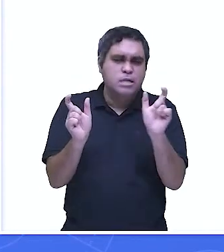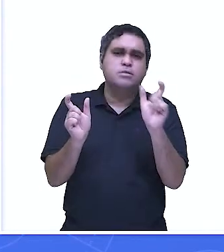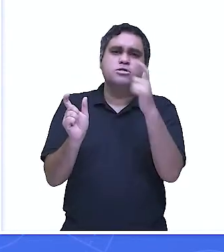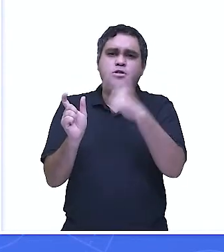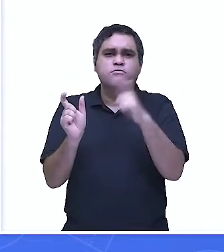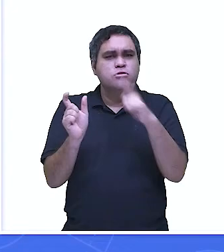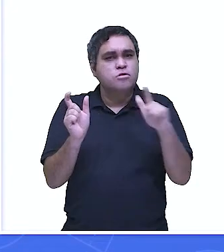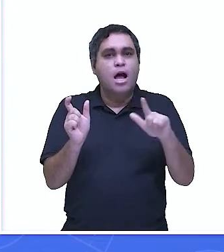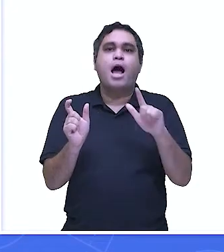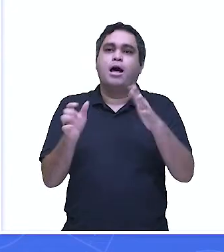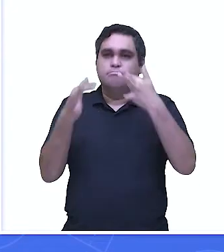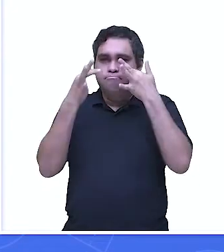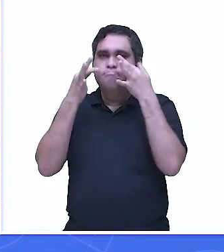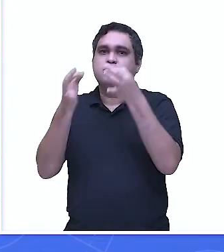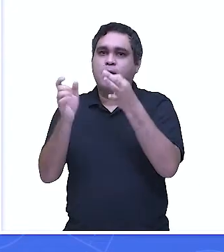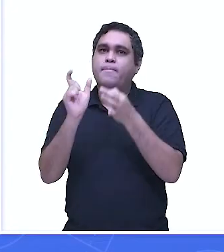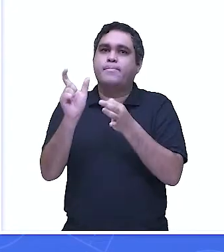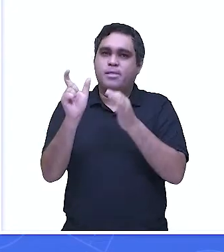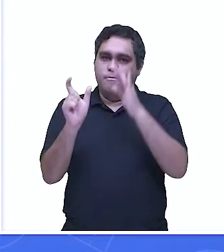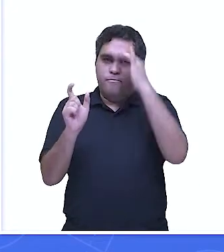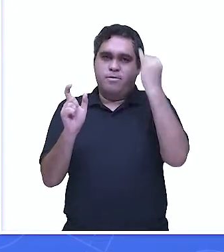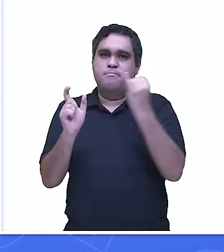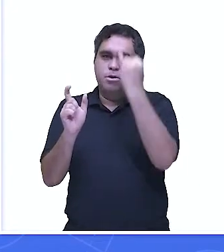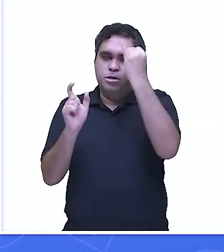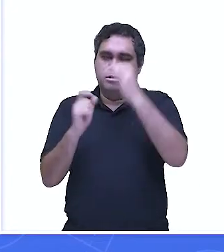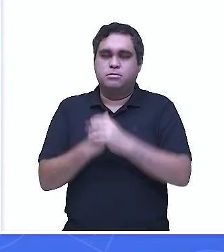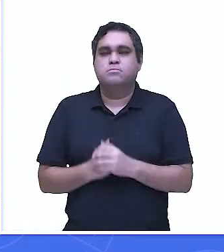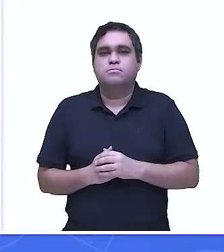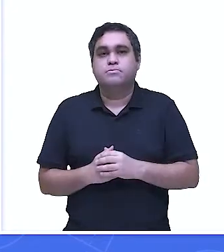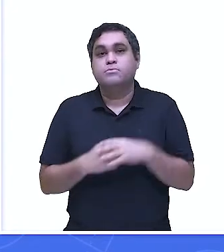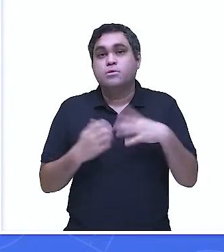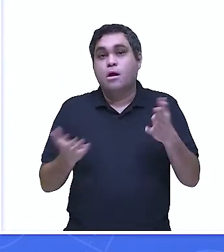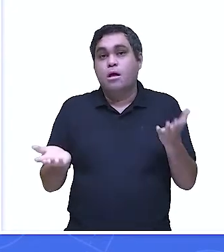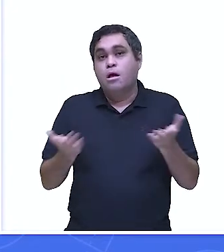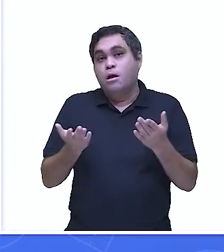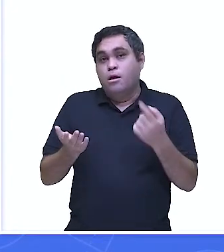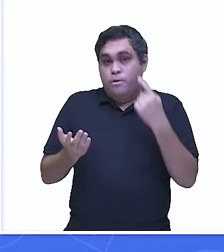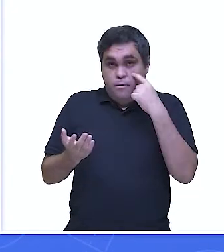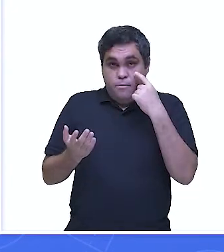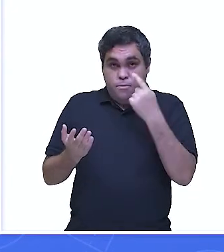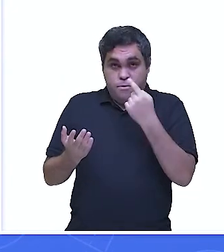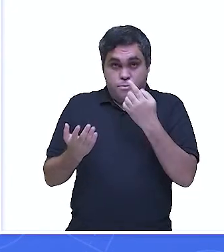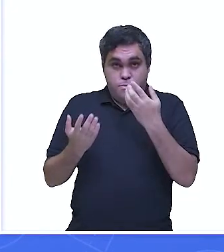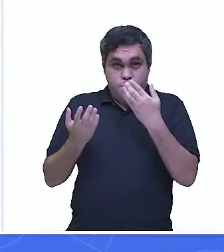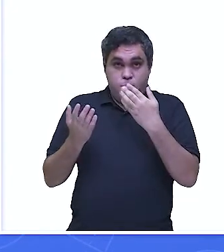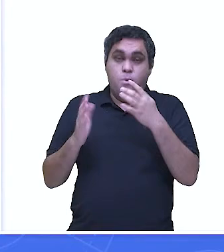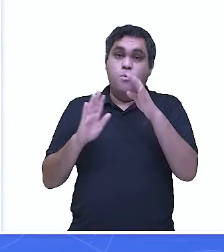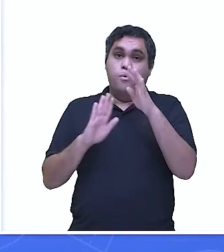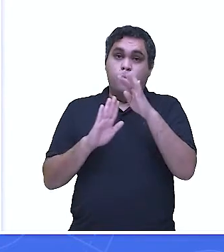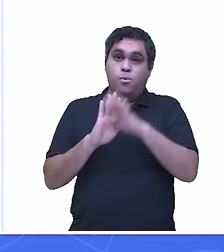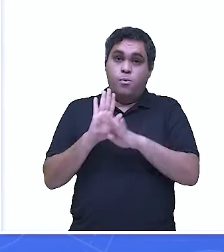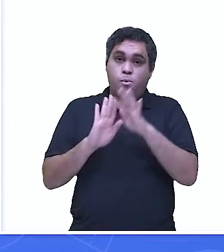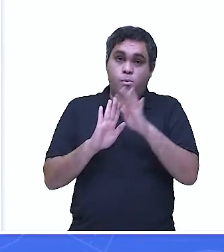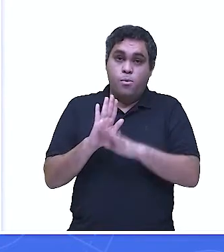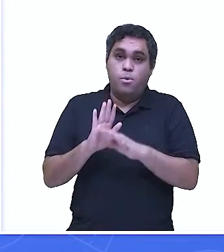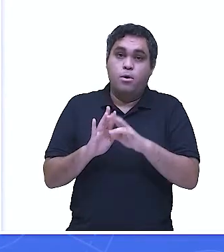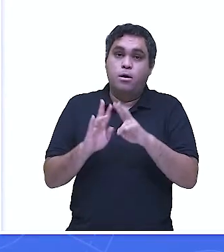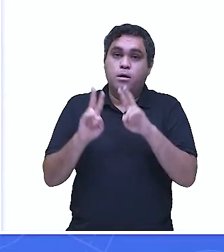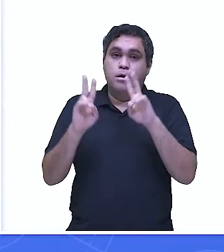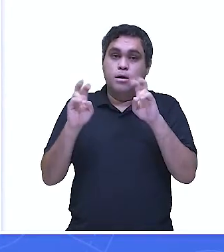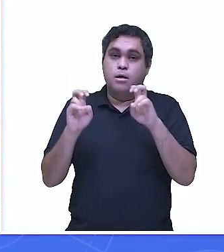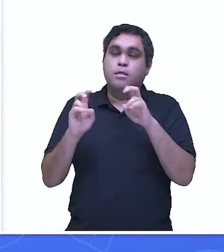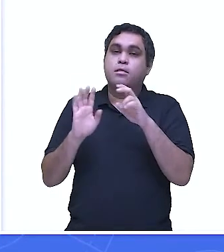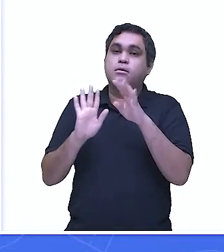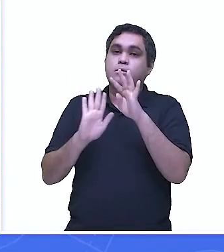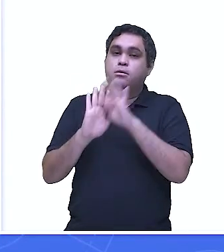fiquem atentos, essa palavra é importante. Vejam comigo agora um pouco sobre, aqui no